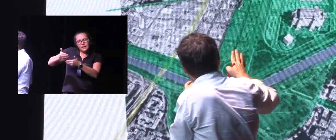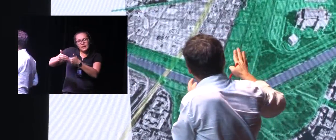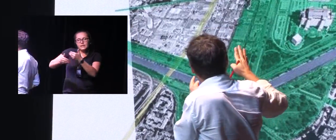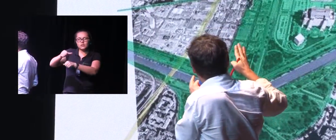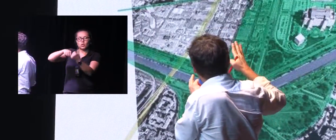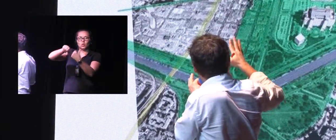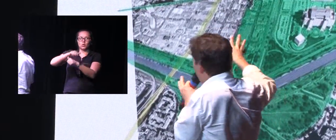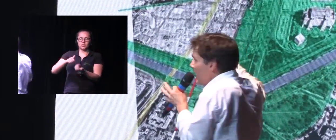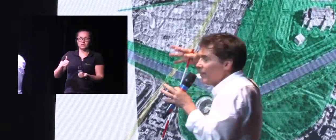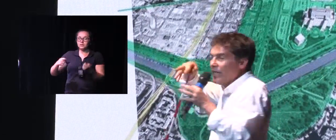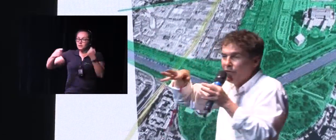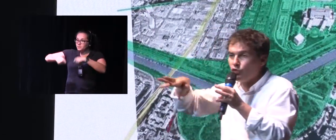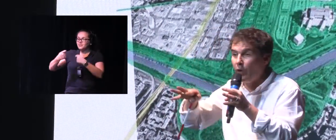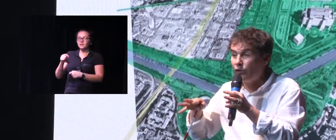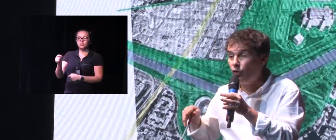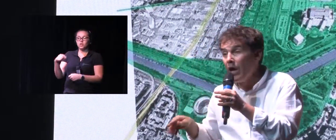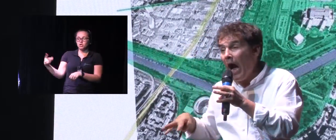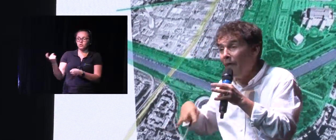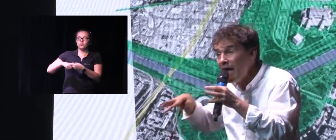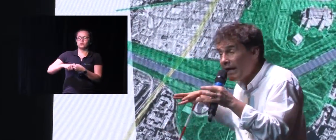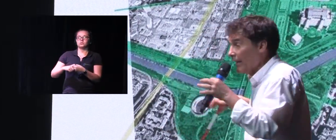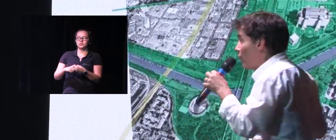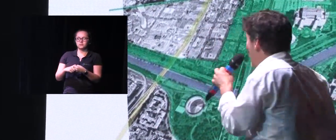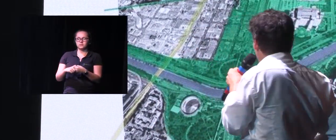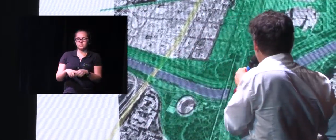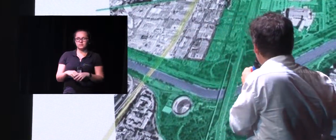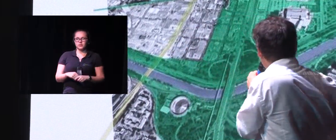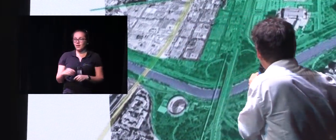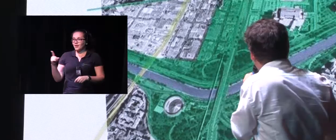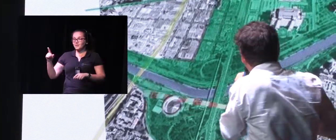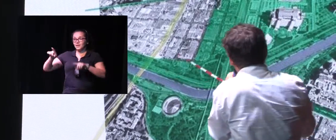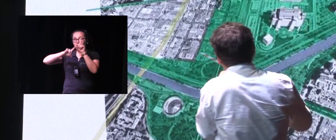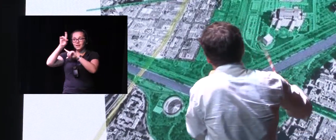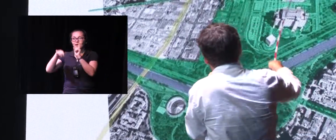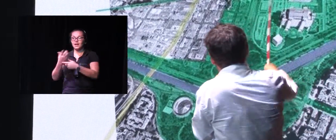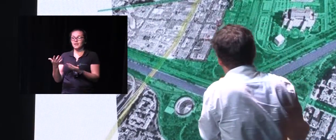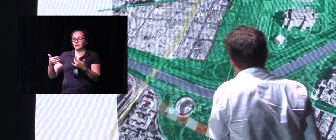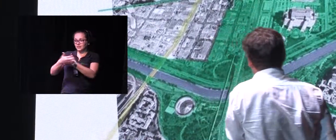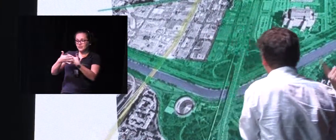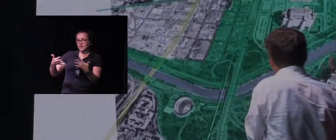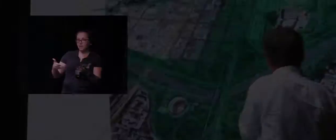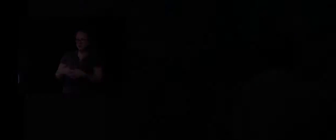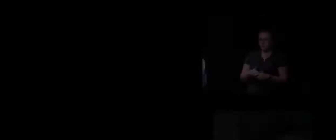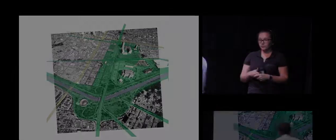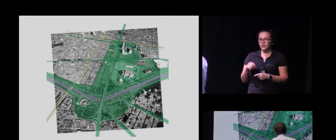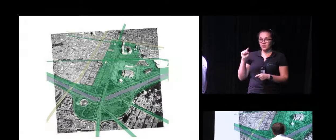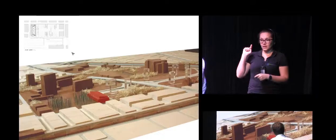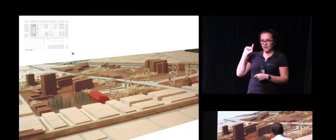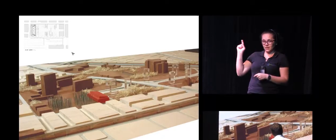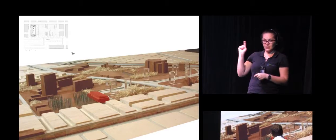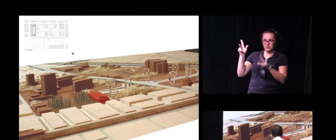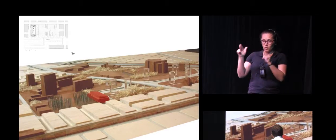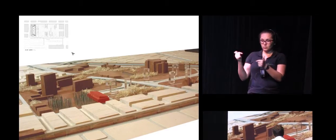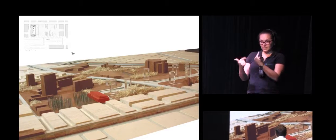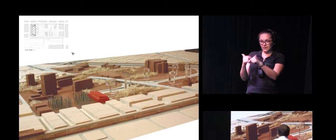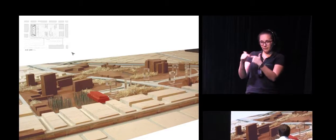vai se transformando. Era preciso retomar essa ideia da